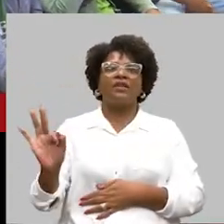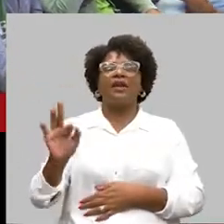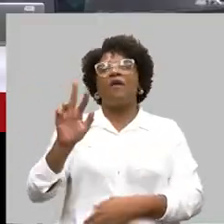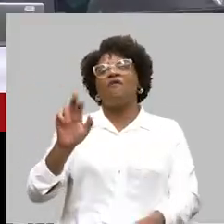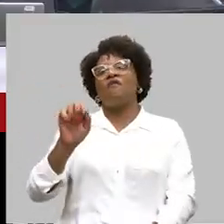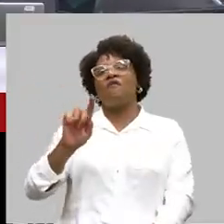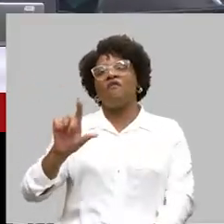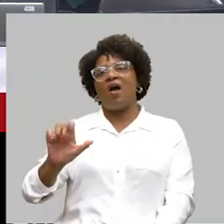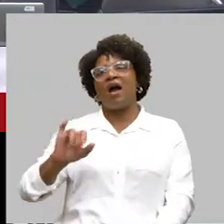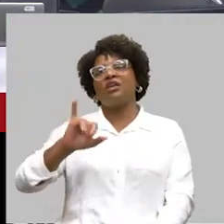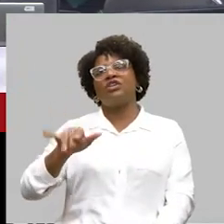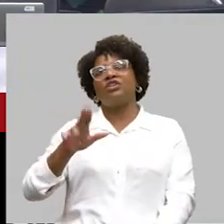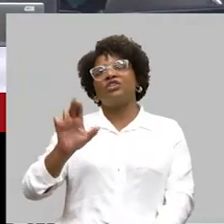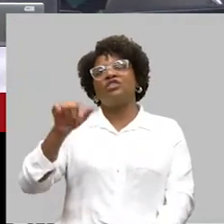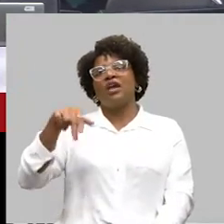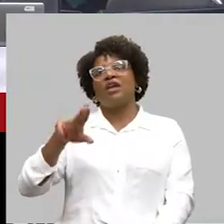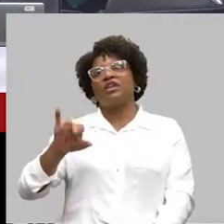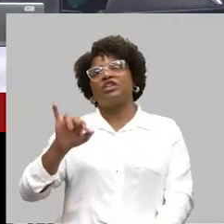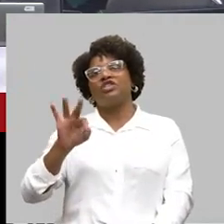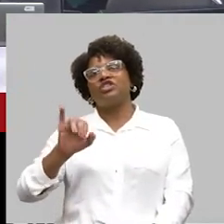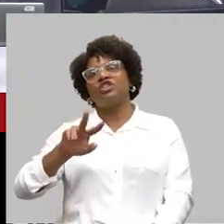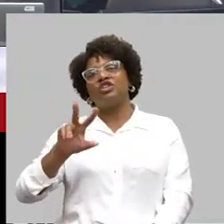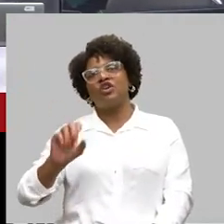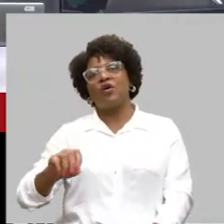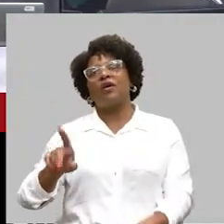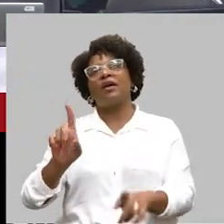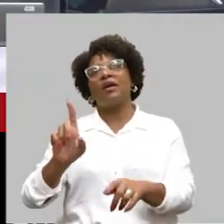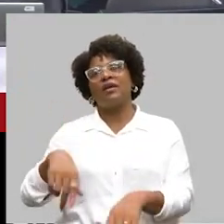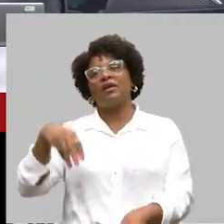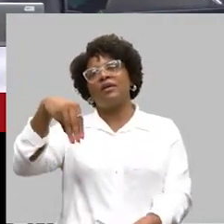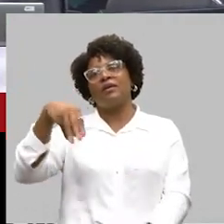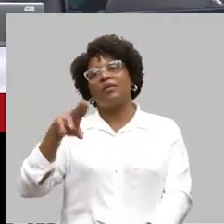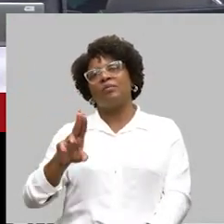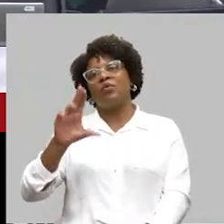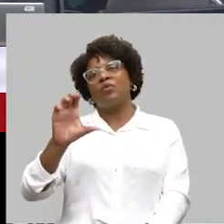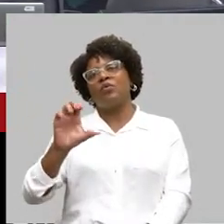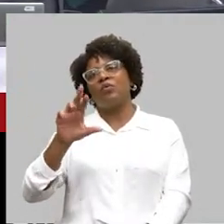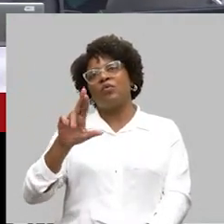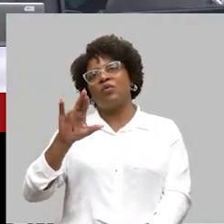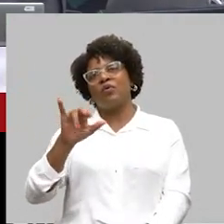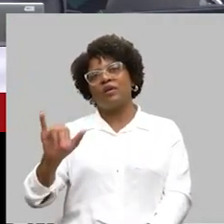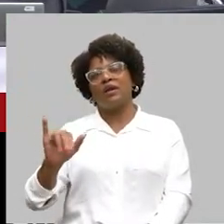Mucuri a universidade voltou a ser nossa voltou a ser do